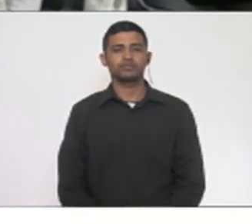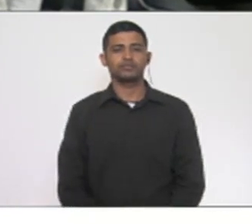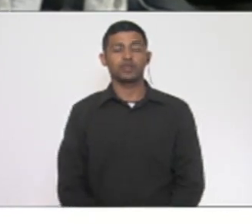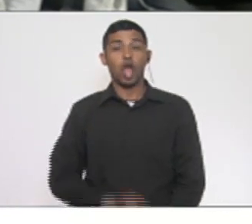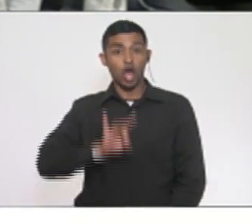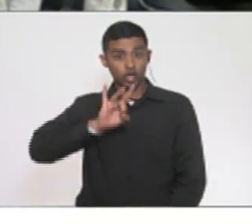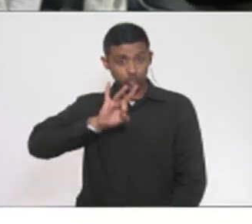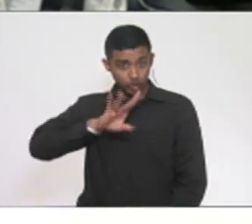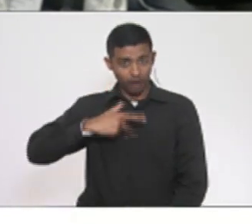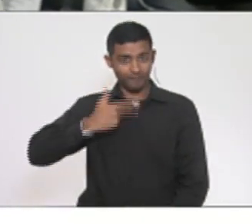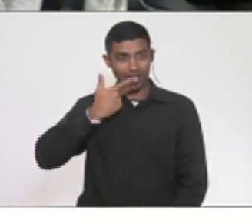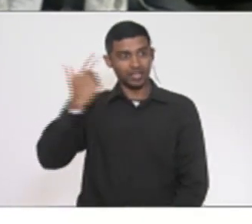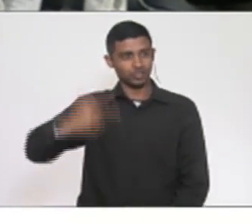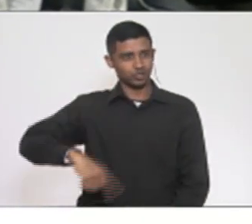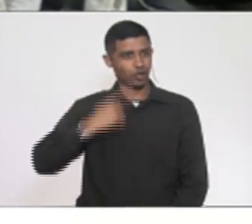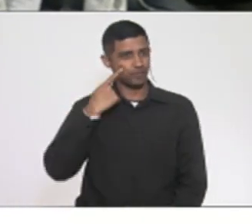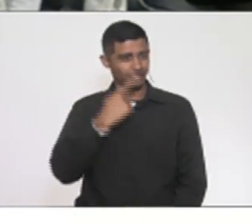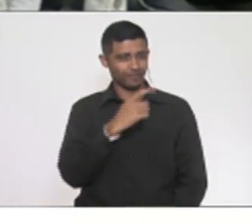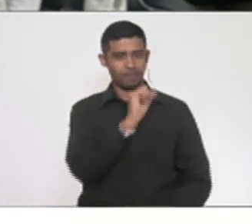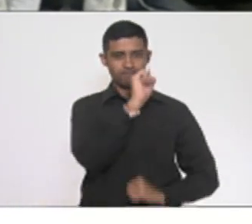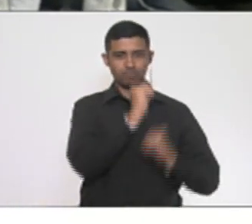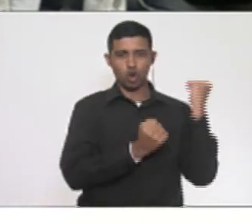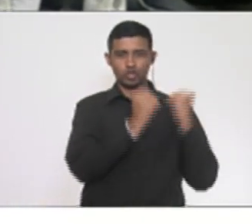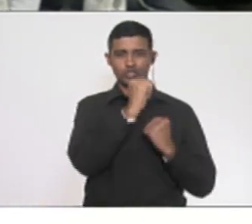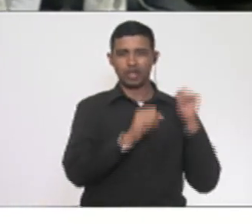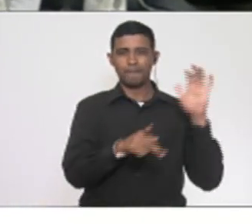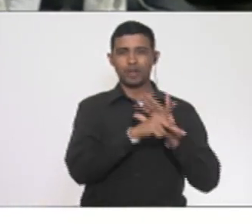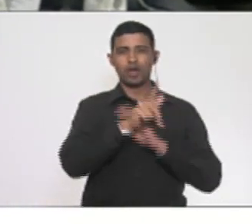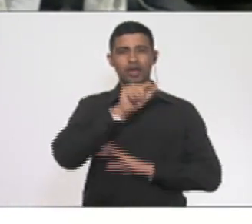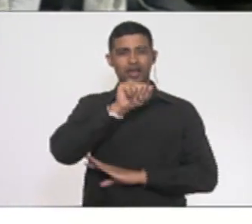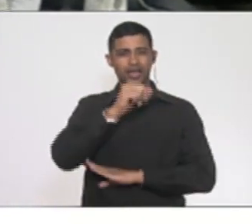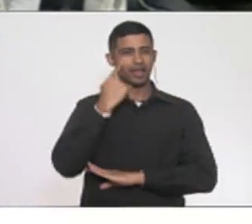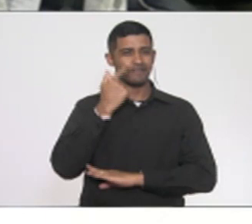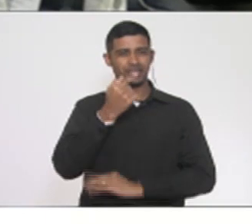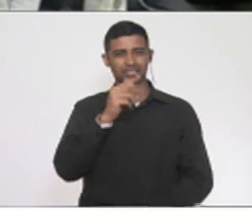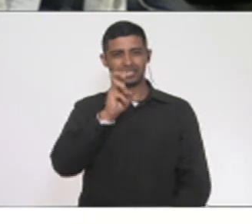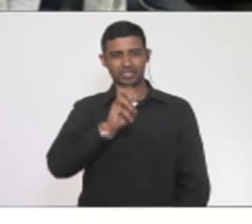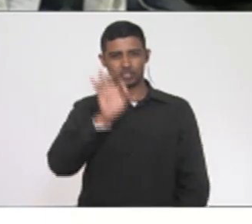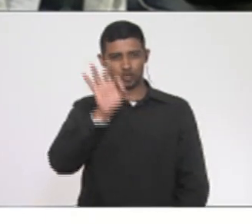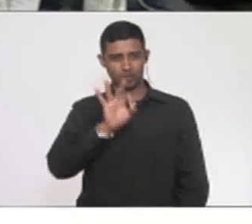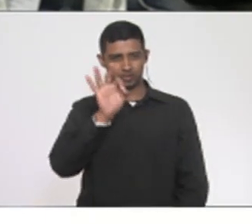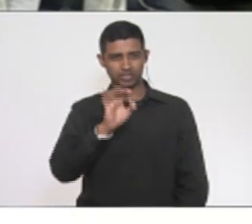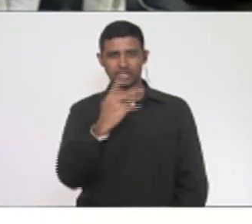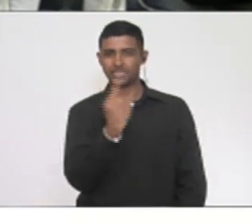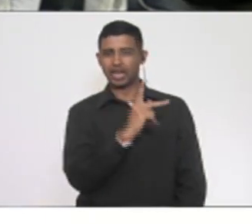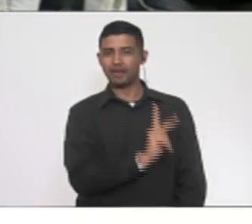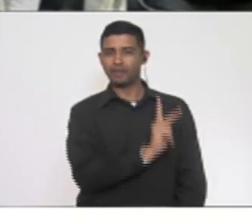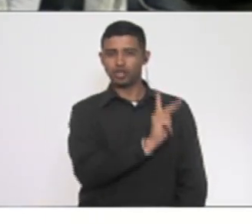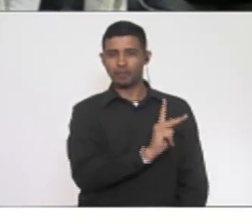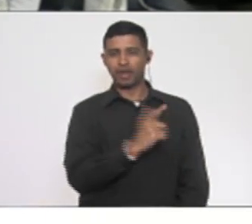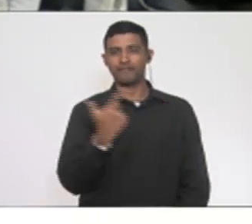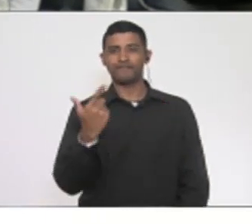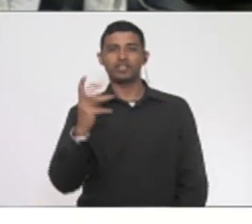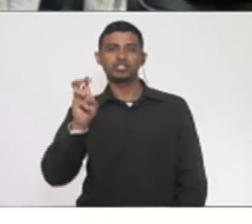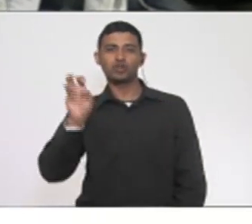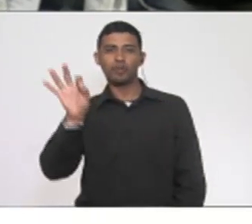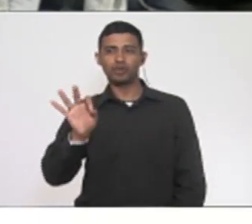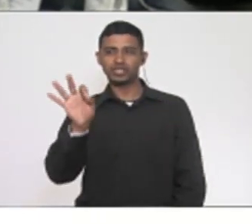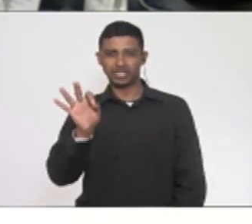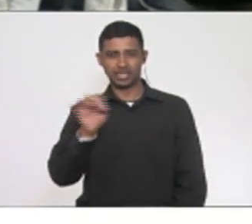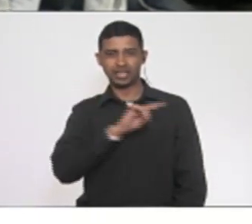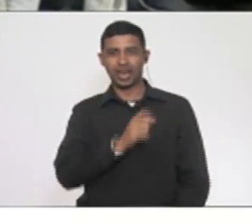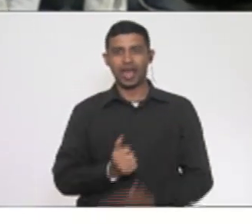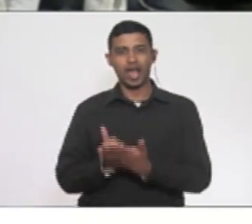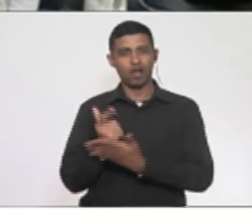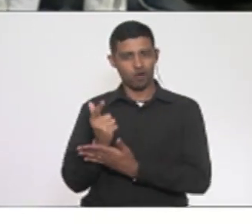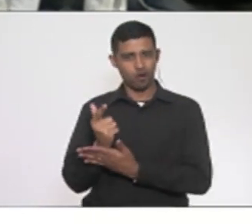Só reforçando isso, então, a produção de gás é 75 da Petrobras, 25 dos outros, mas ela compra, e é 112